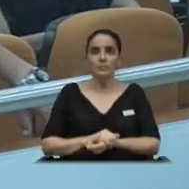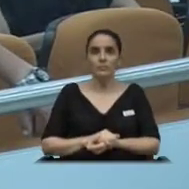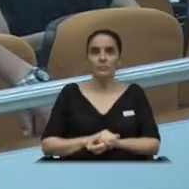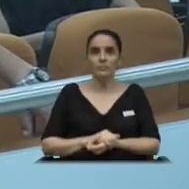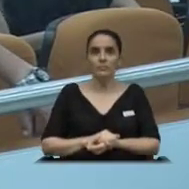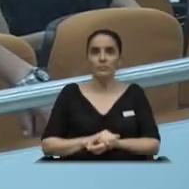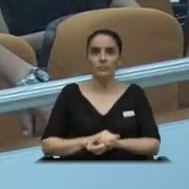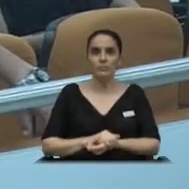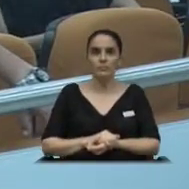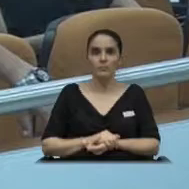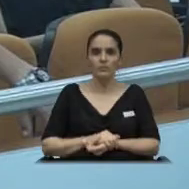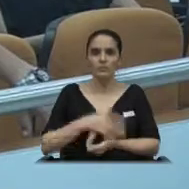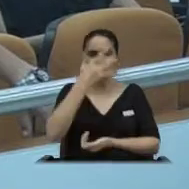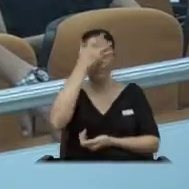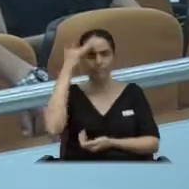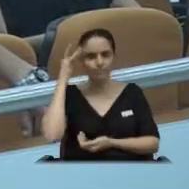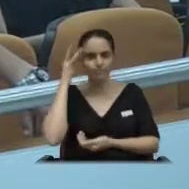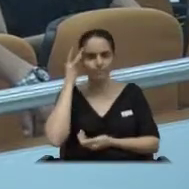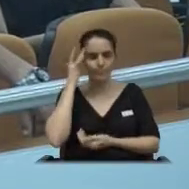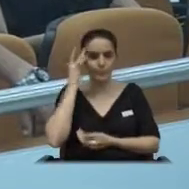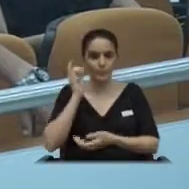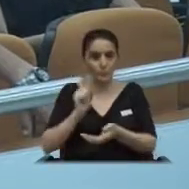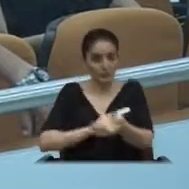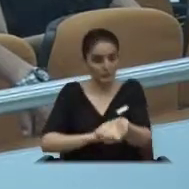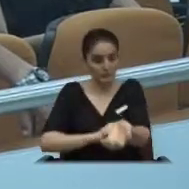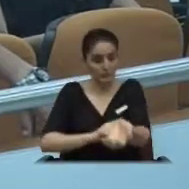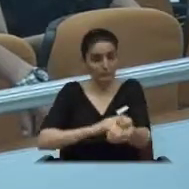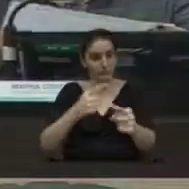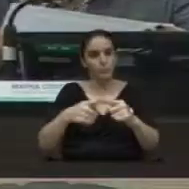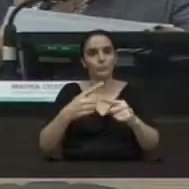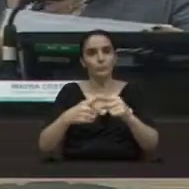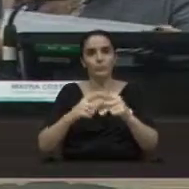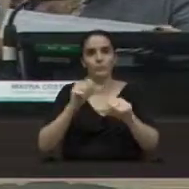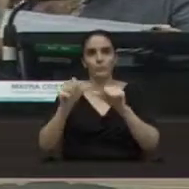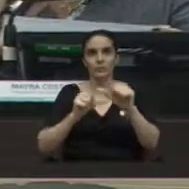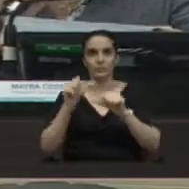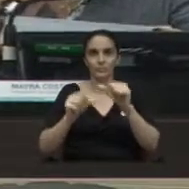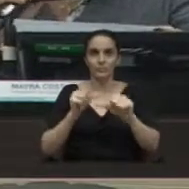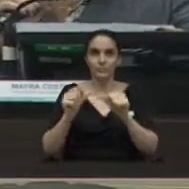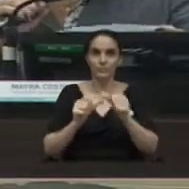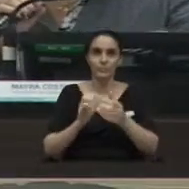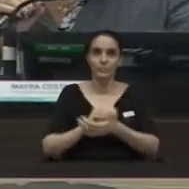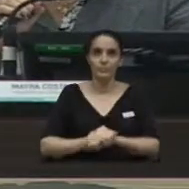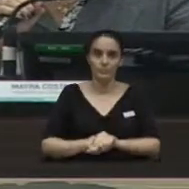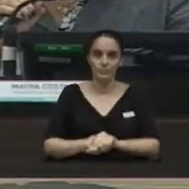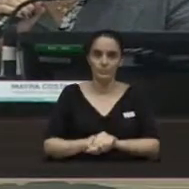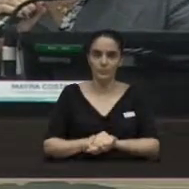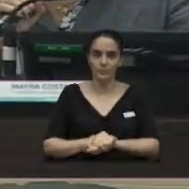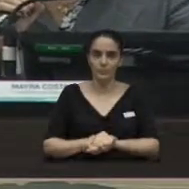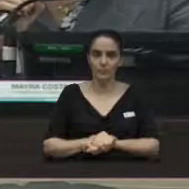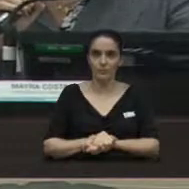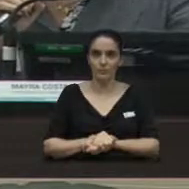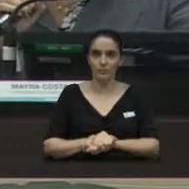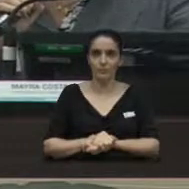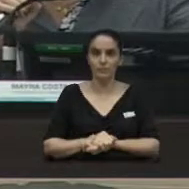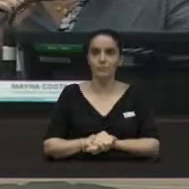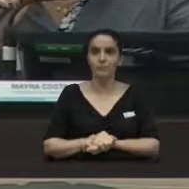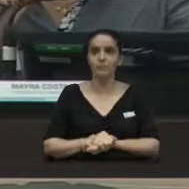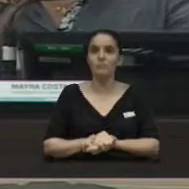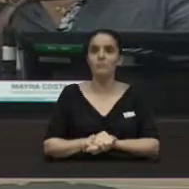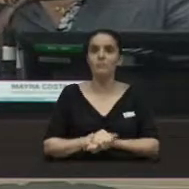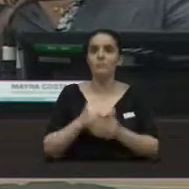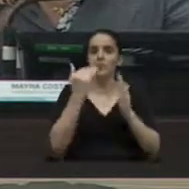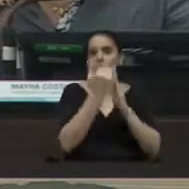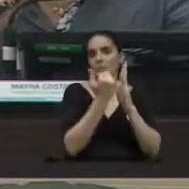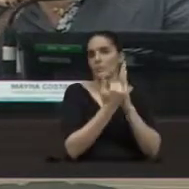gente intrigado, porque é uma mudança. Não fiquem, porque o novo cadastramento não está validado